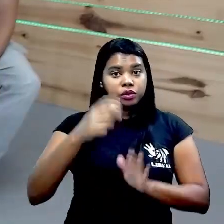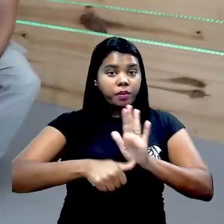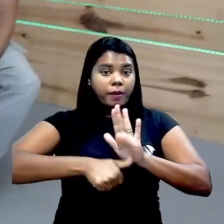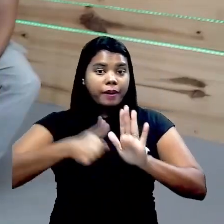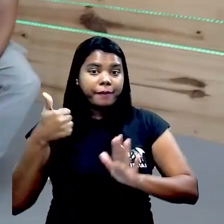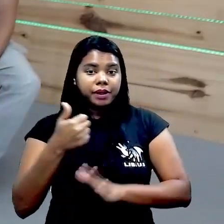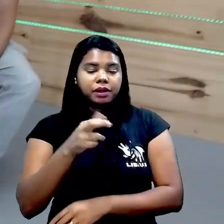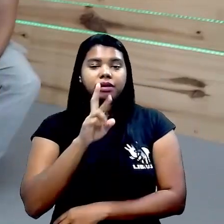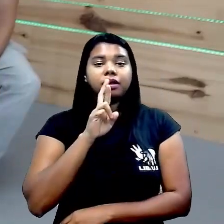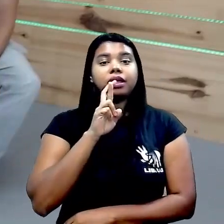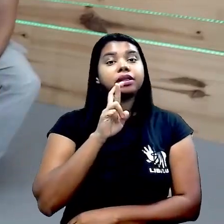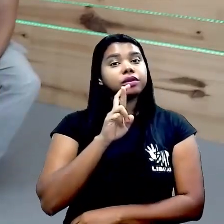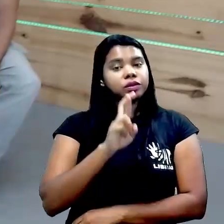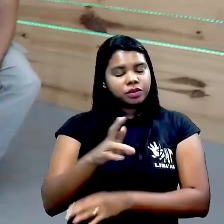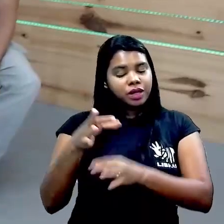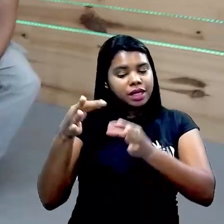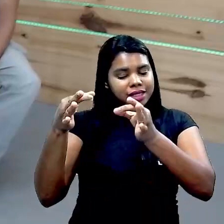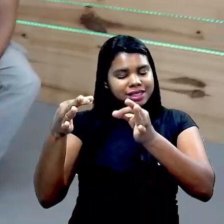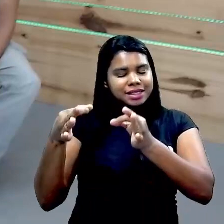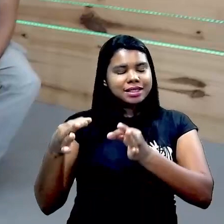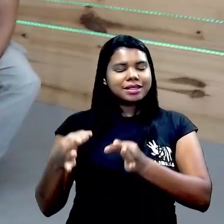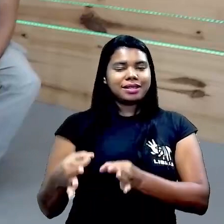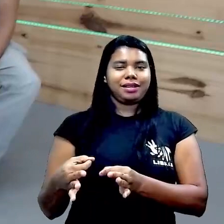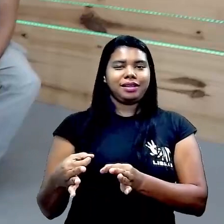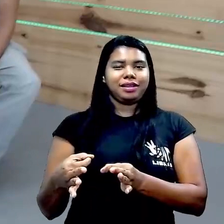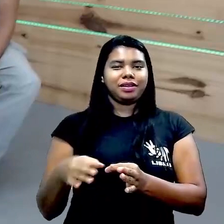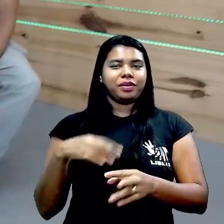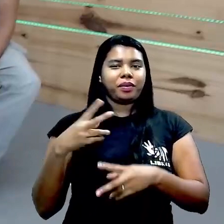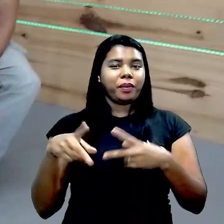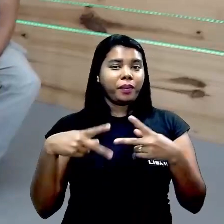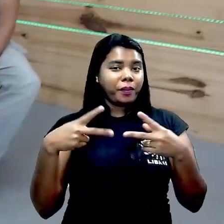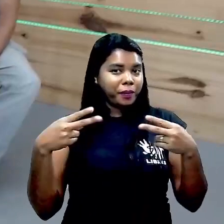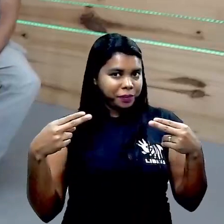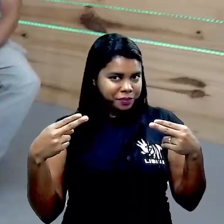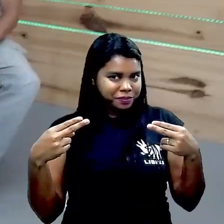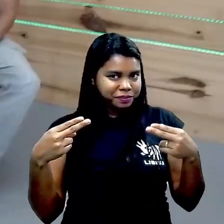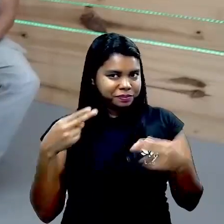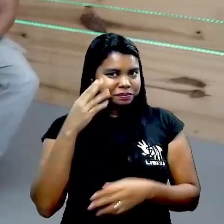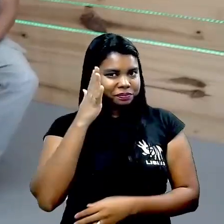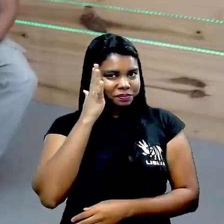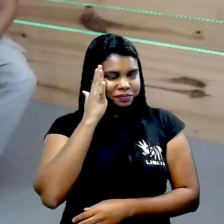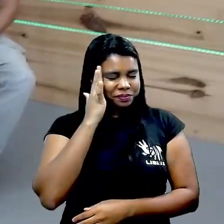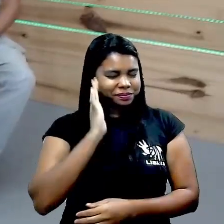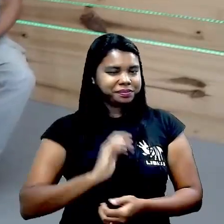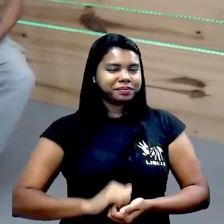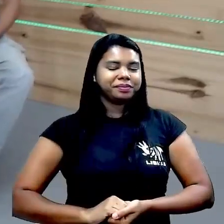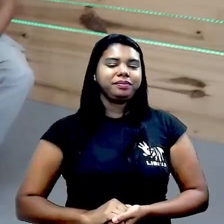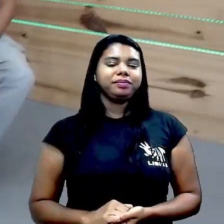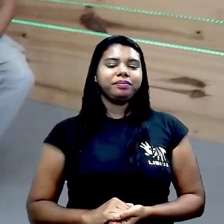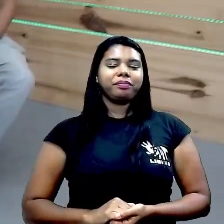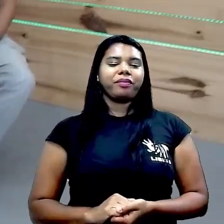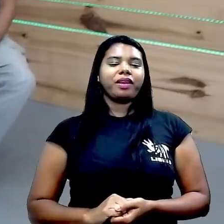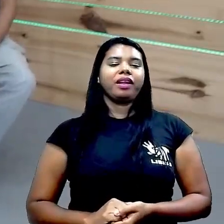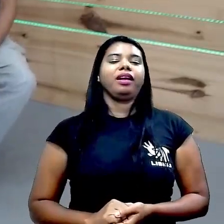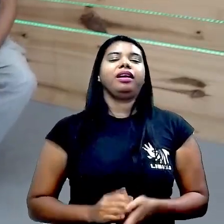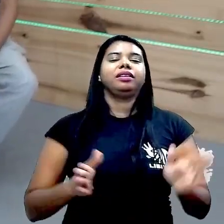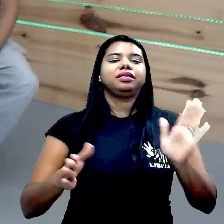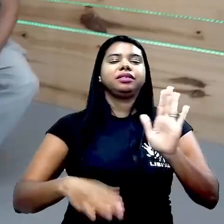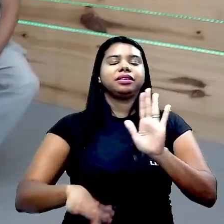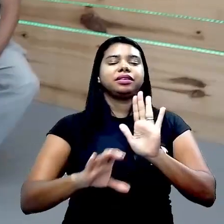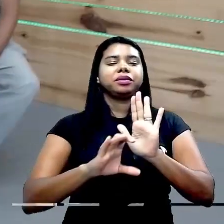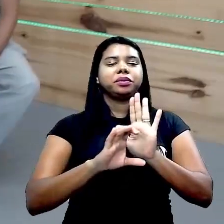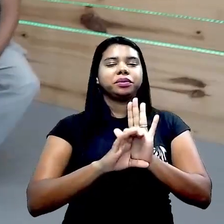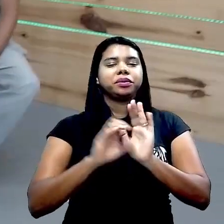que responder incorretamente, você vai estar ganhando uma premiação. Então, além de acessar o código, que você